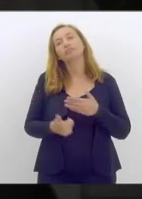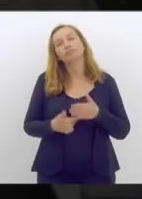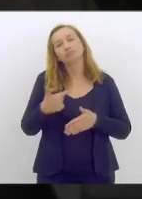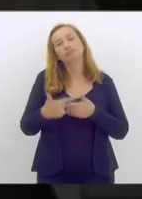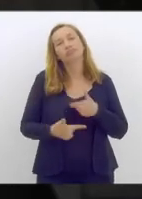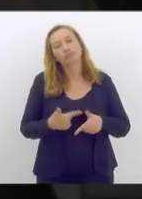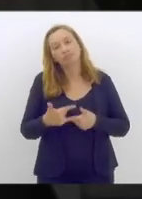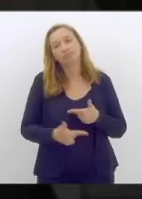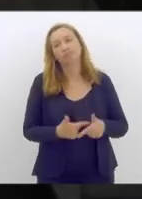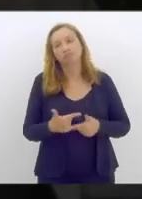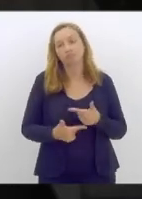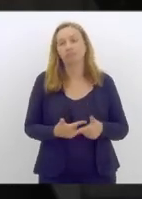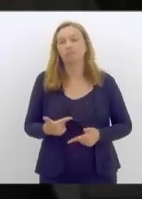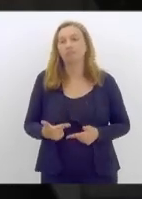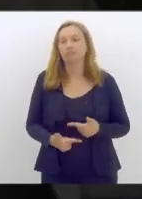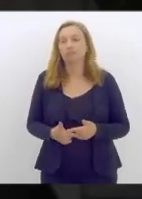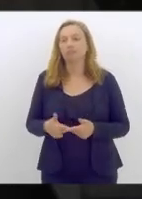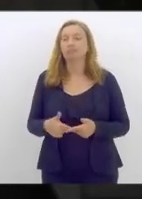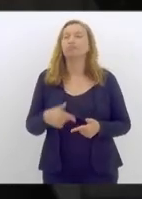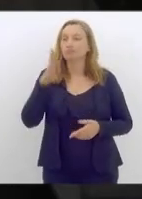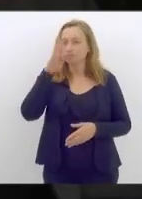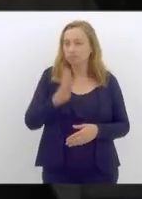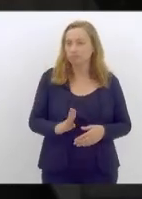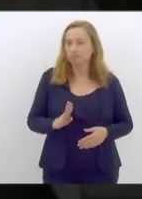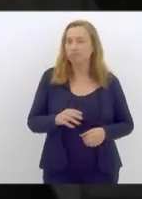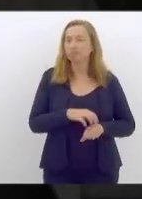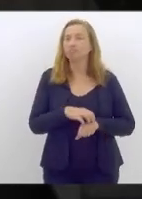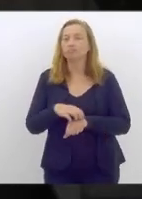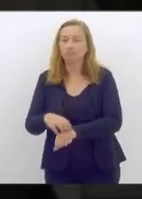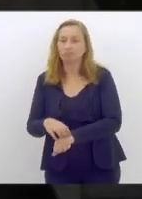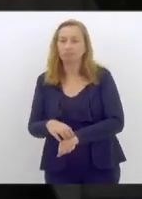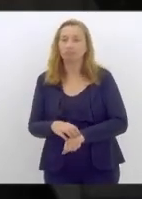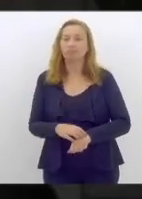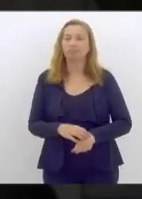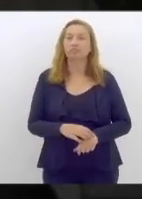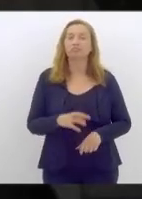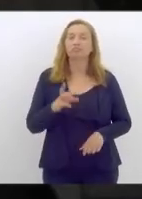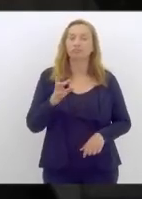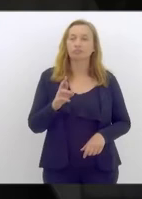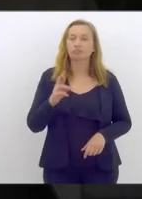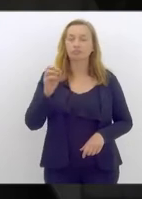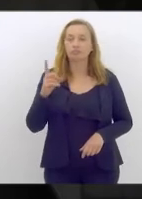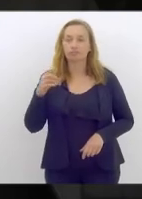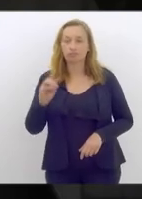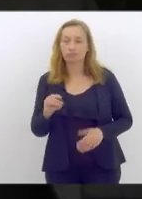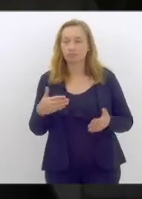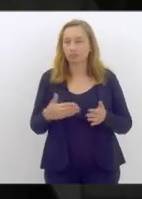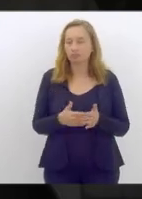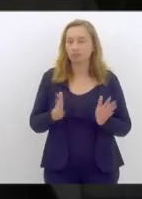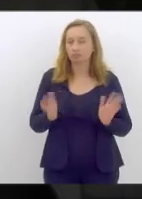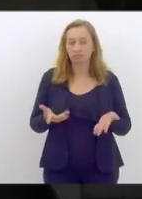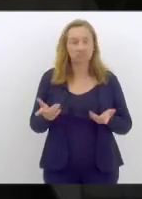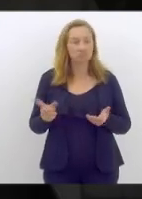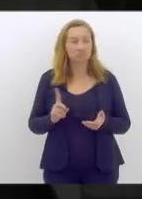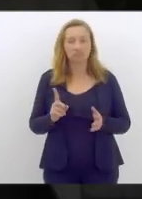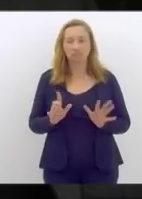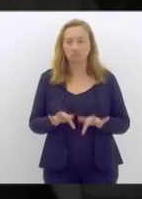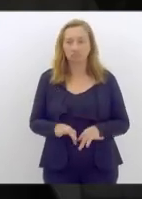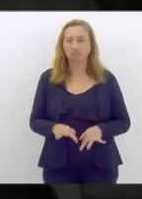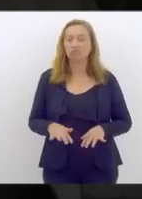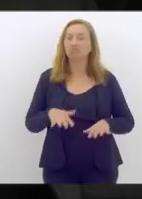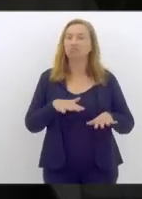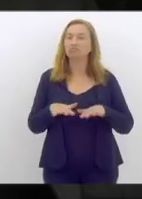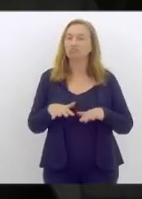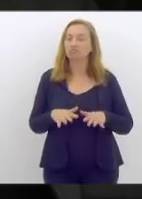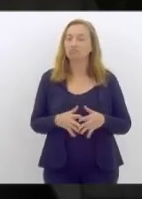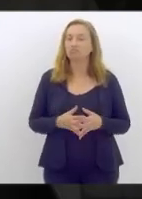Flávio a nossa luta pela pela gratuidade no transporte no transporte rodoviário intermunicipal Até hoje ainda não concluída não é a mobilidade